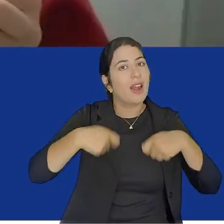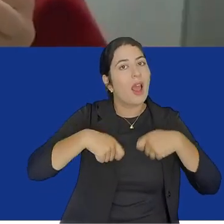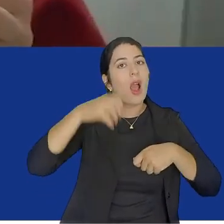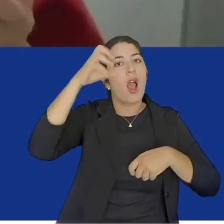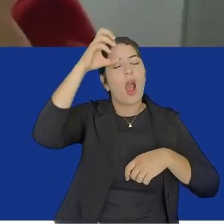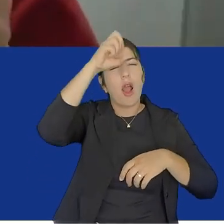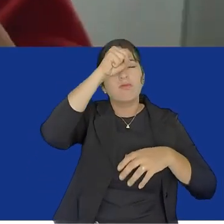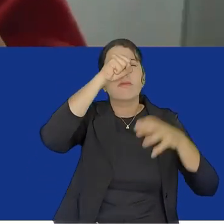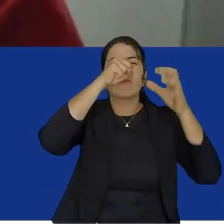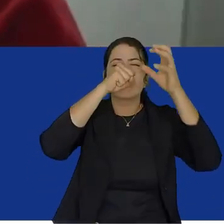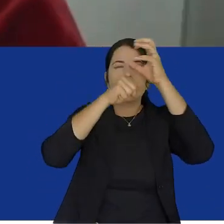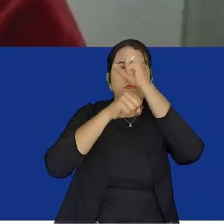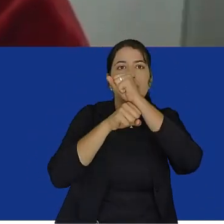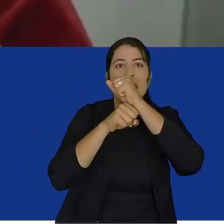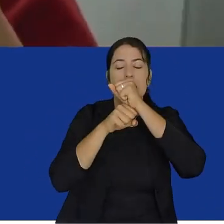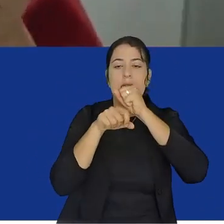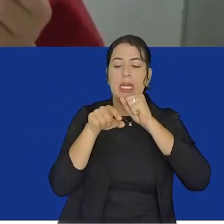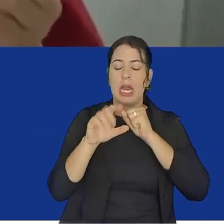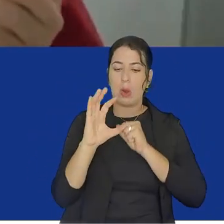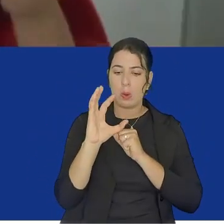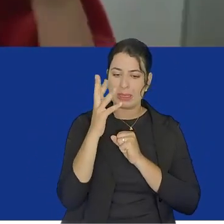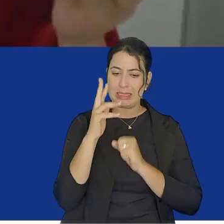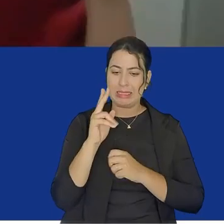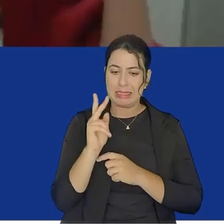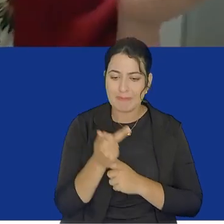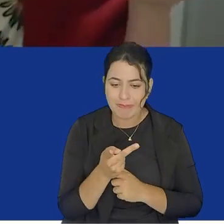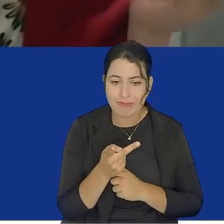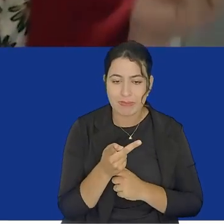eu consigo fazer do conflito uma porta de